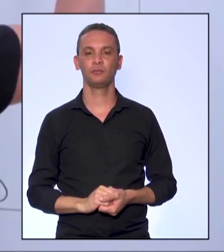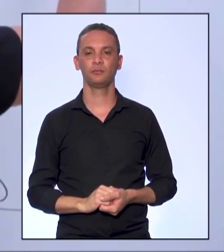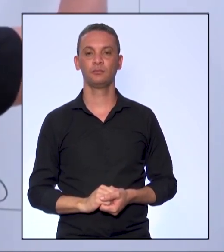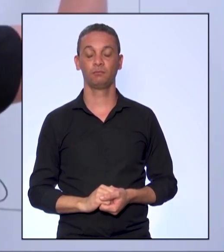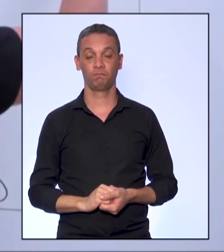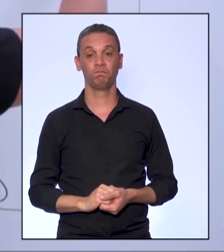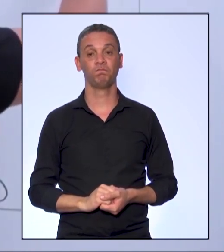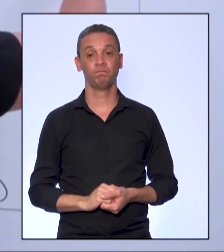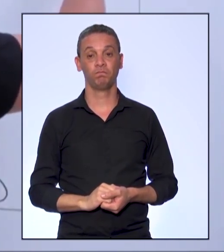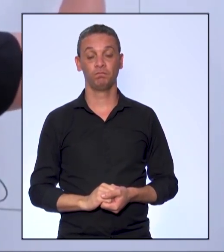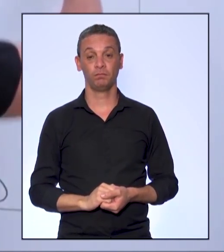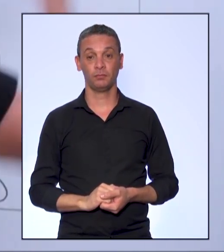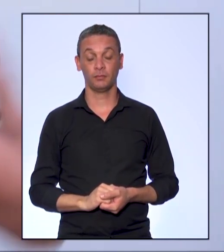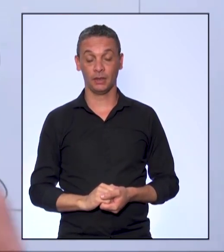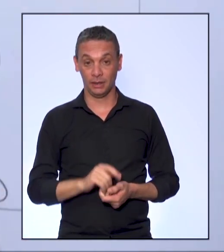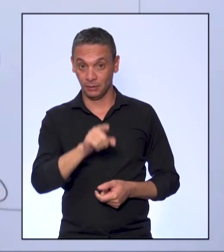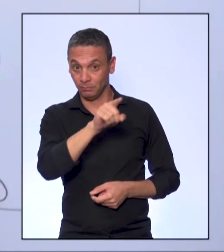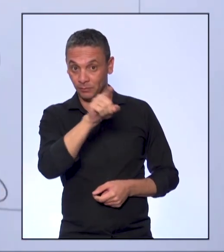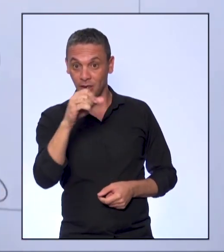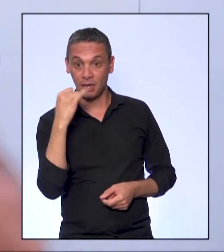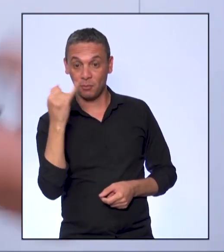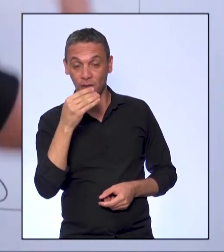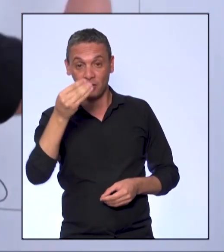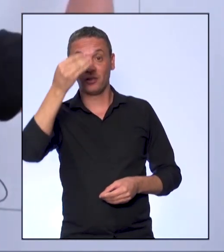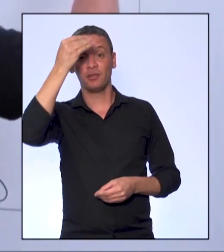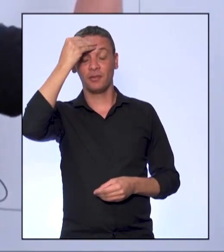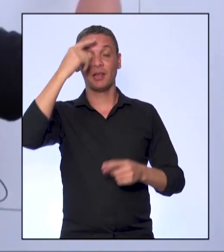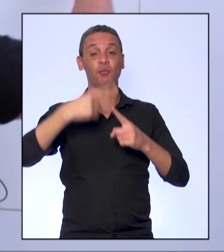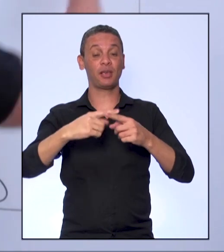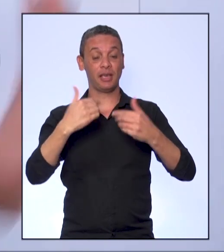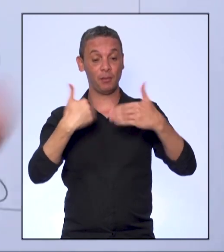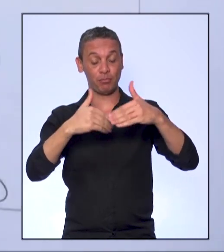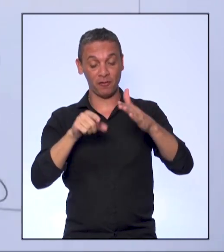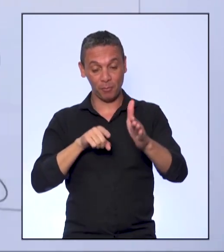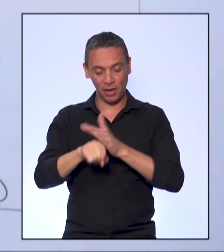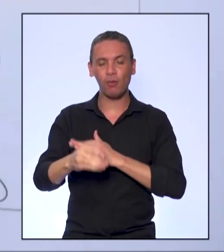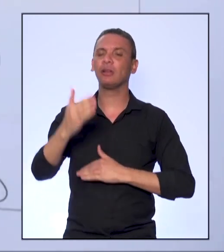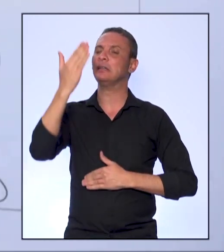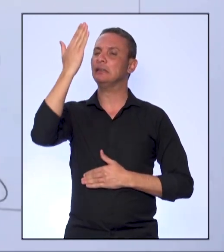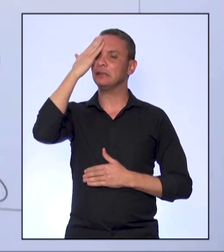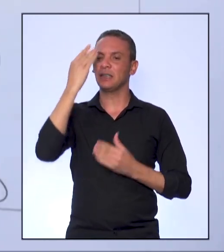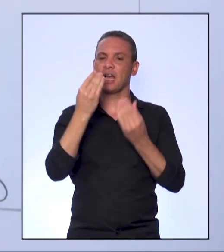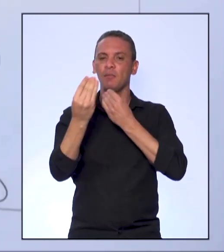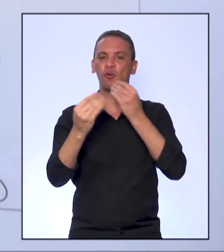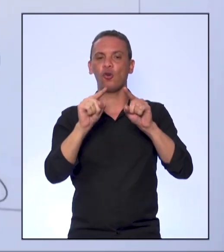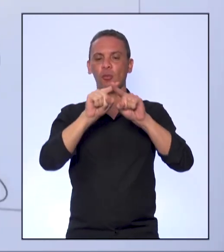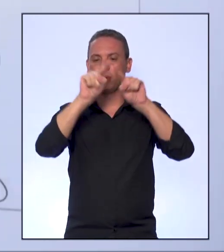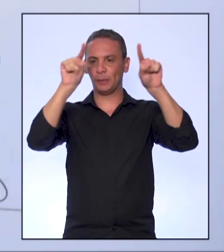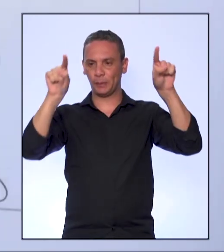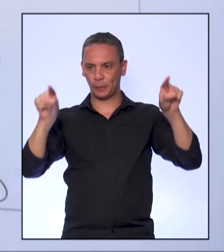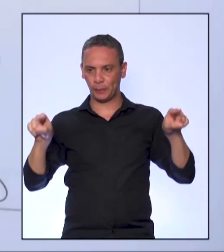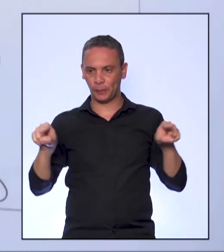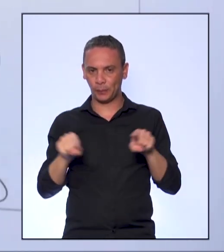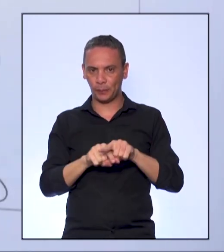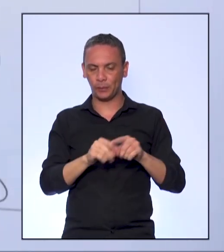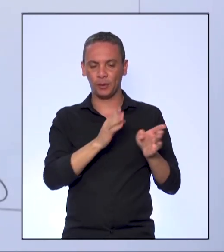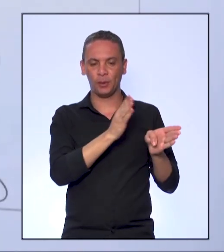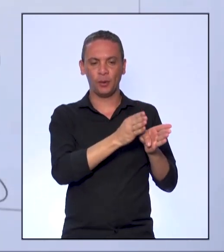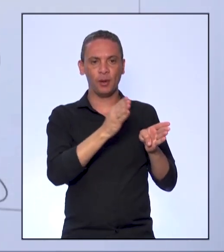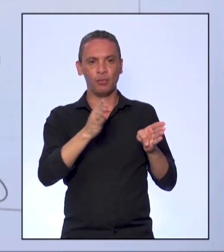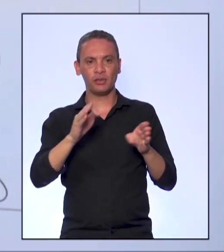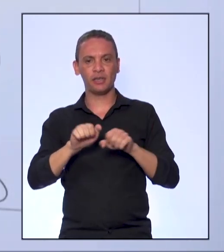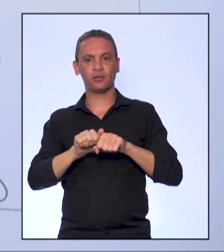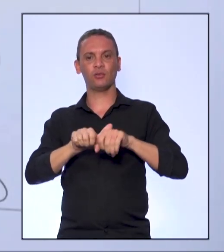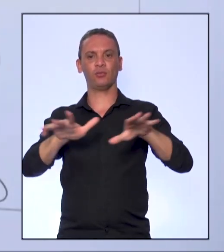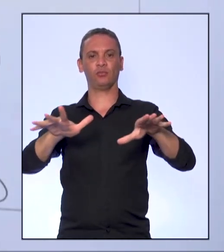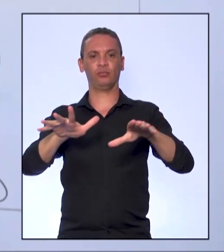Então vai que isso aqui cai em prova, você já sabe mais ou menos como acontece. Eu coloquei de forma simples aqui para vocês